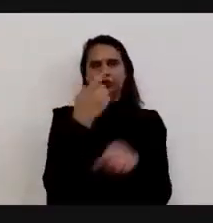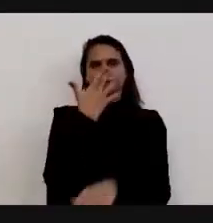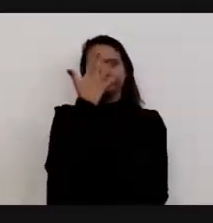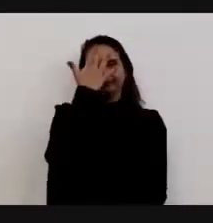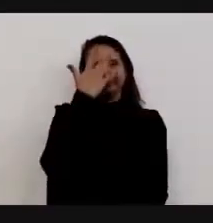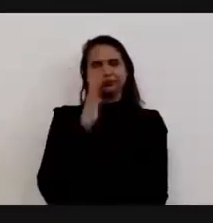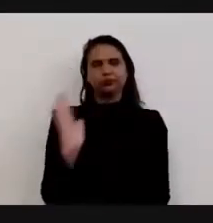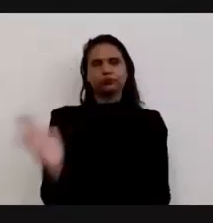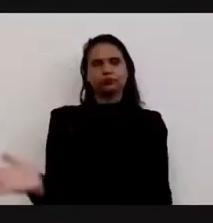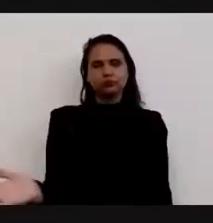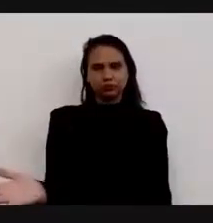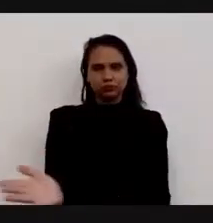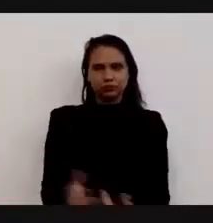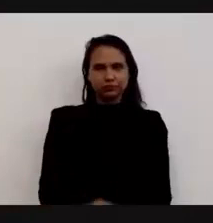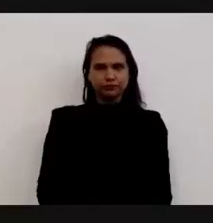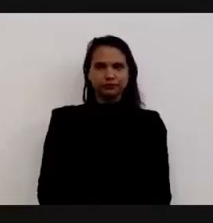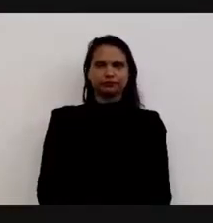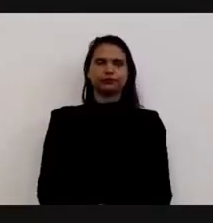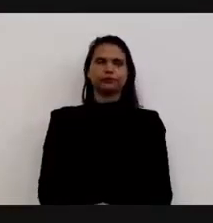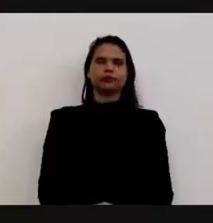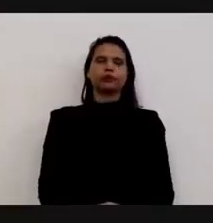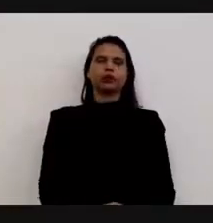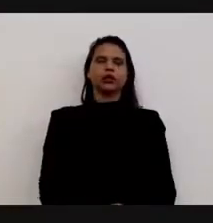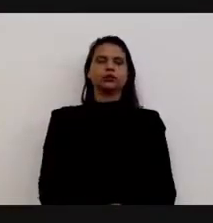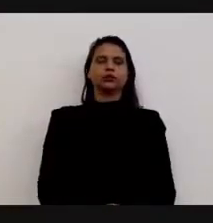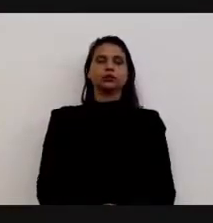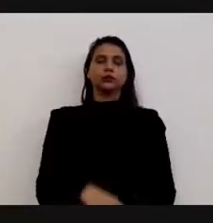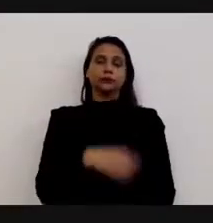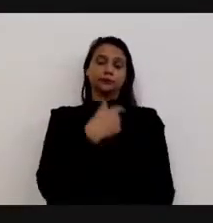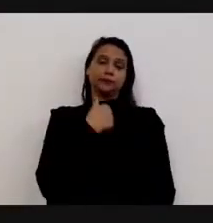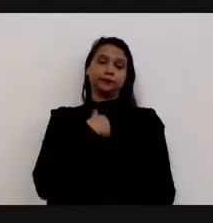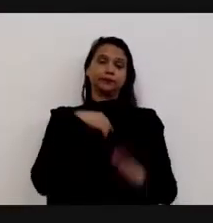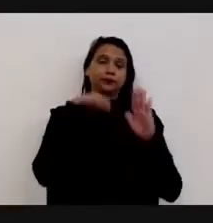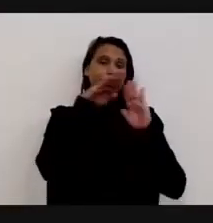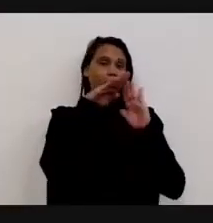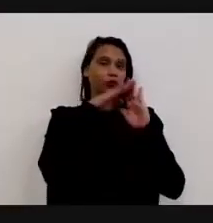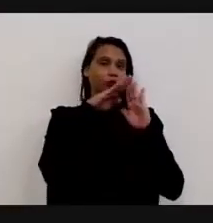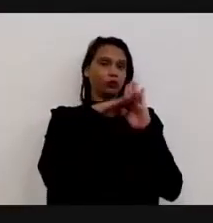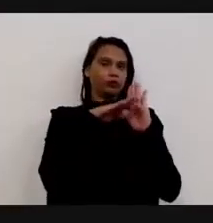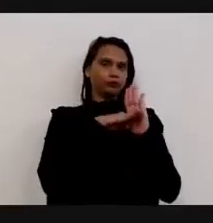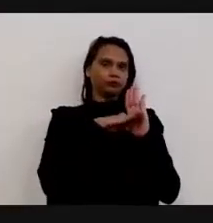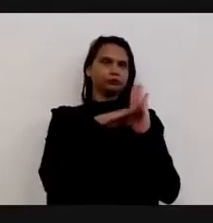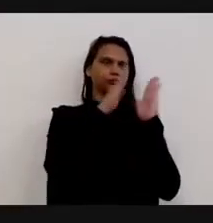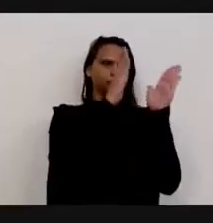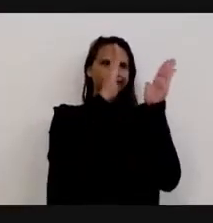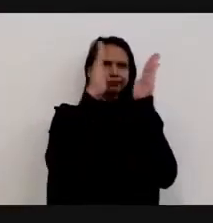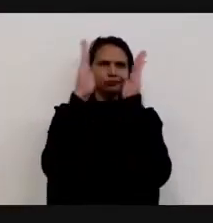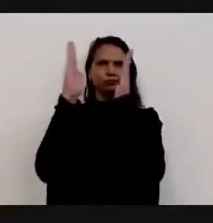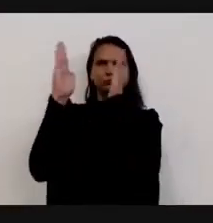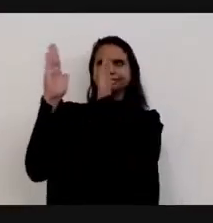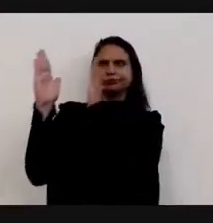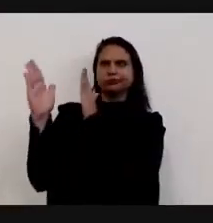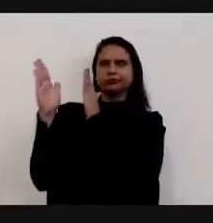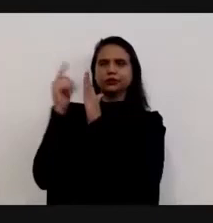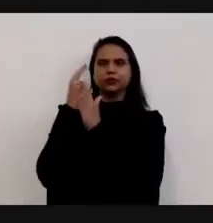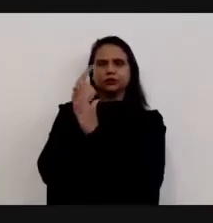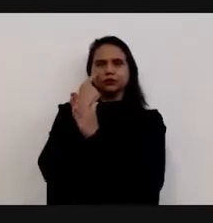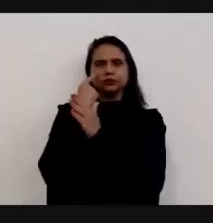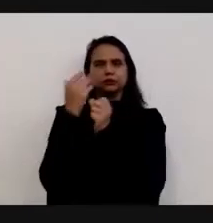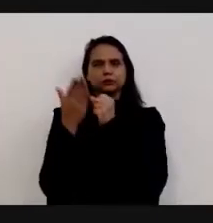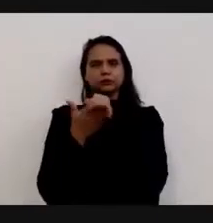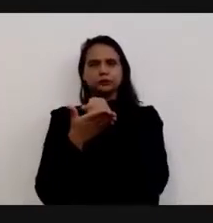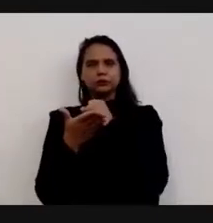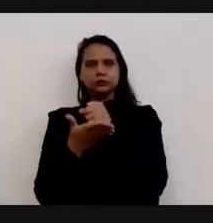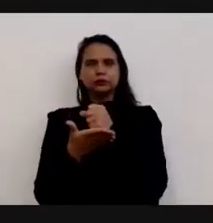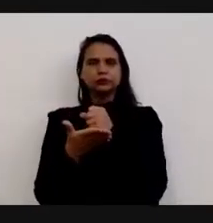E a minha lente teórica foi baseada no coronelismo inchado e voto, do Vitor Nunes Leal, que,